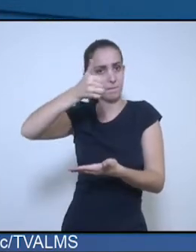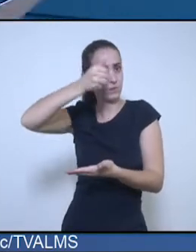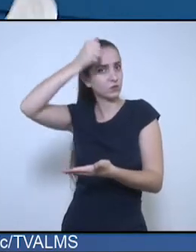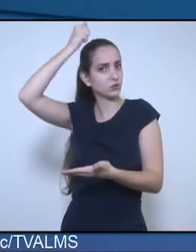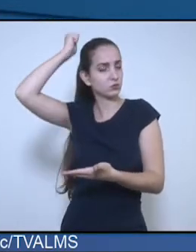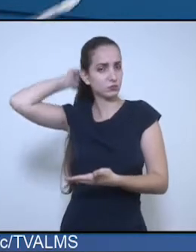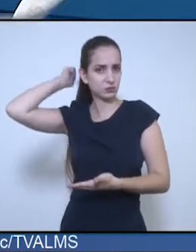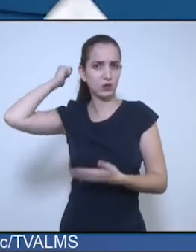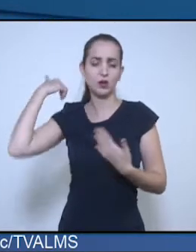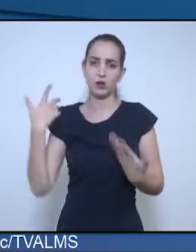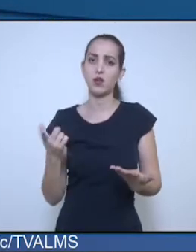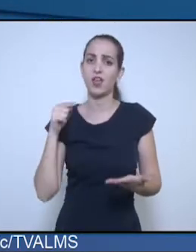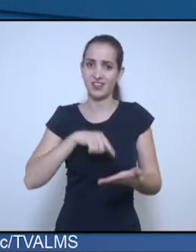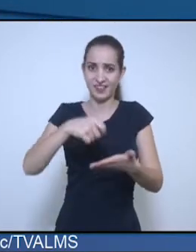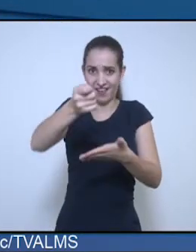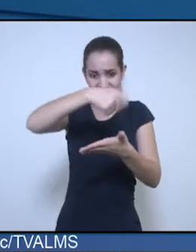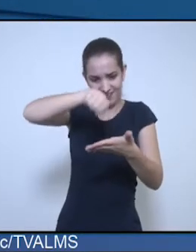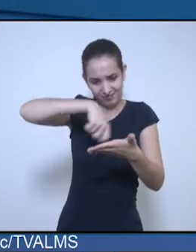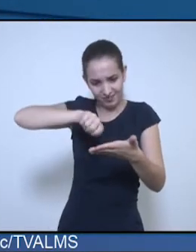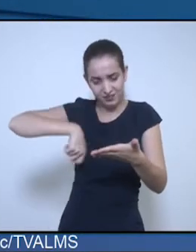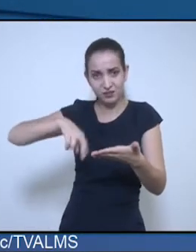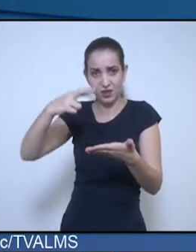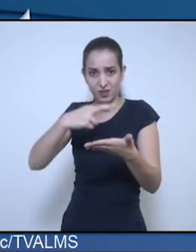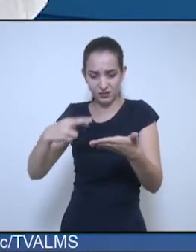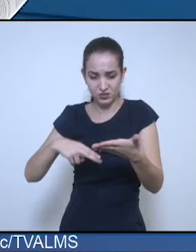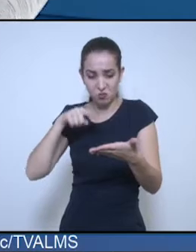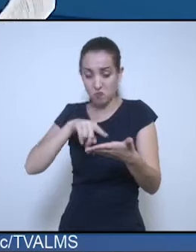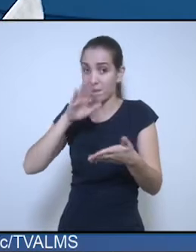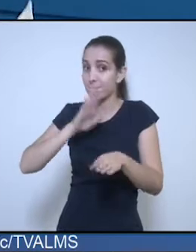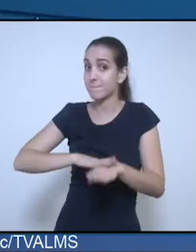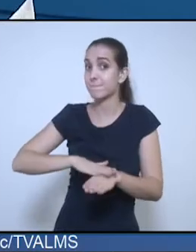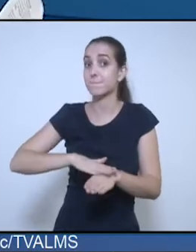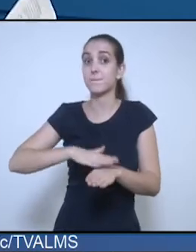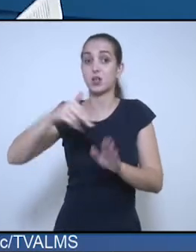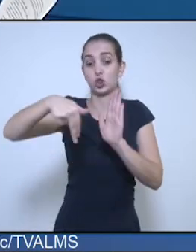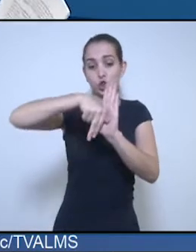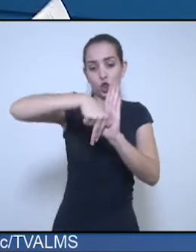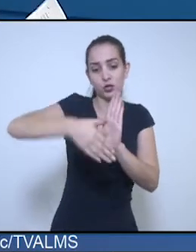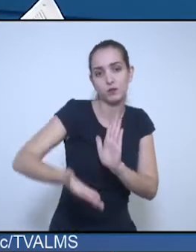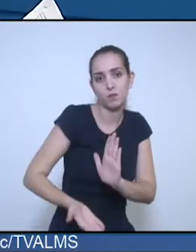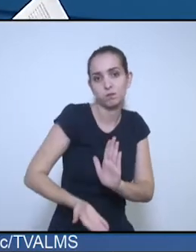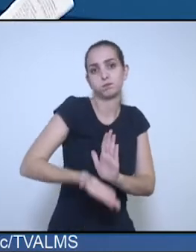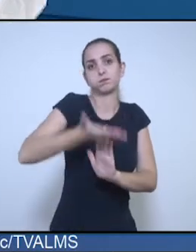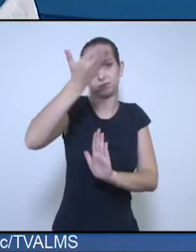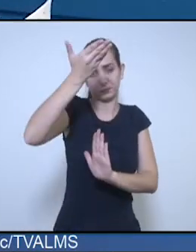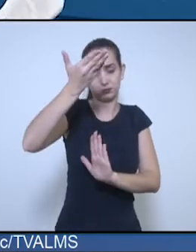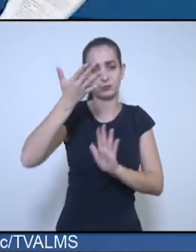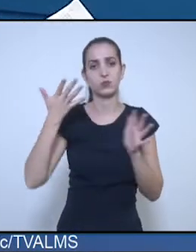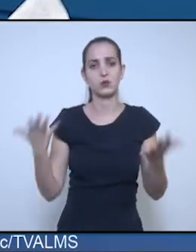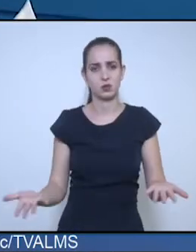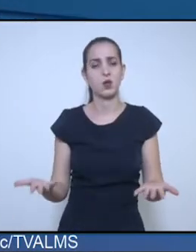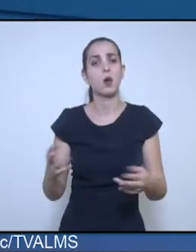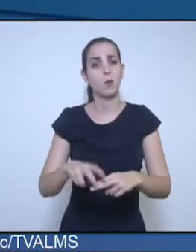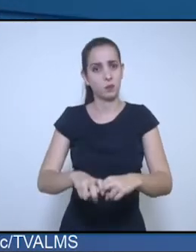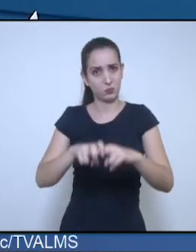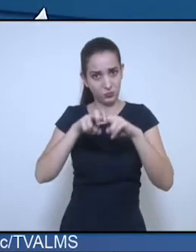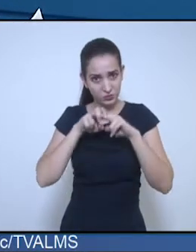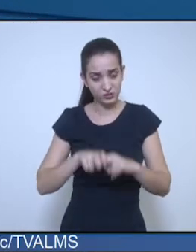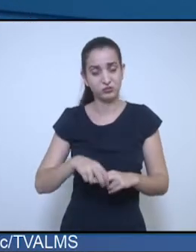redação é o que tem o maior número de pontos. Então, as nossas crianças precisam realmente receber por parte